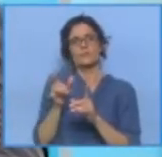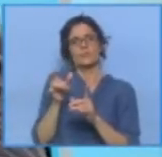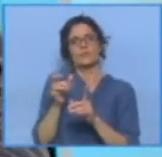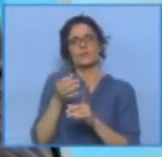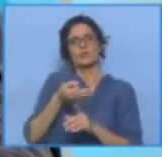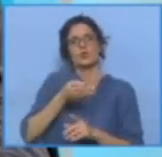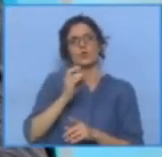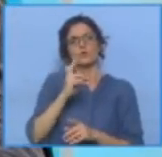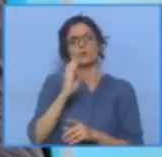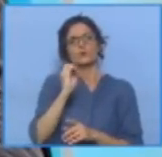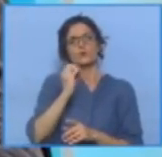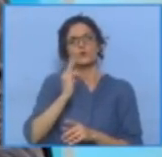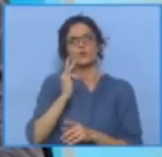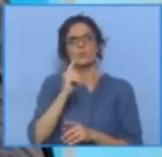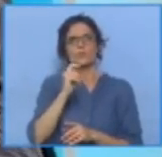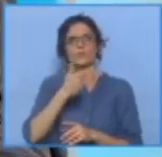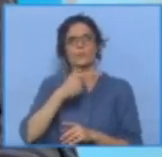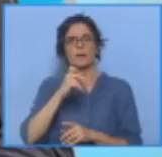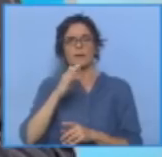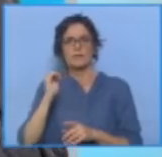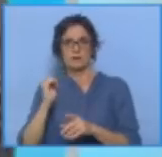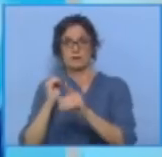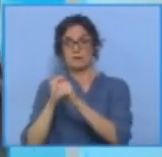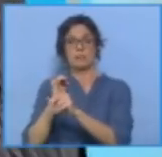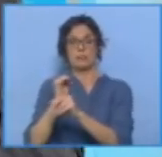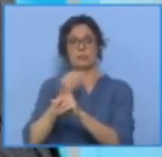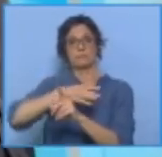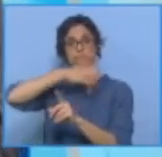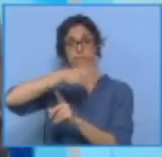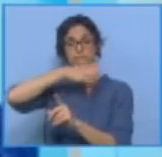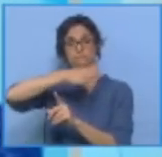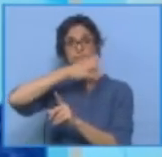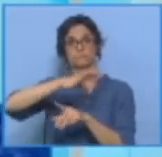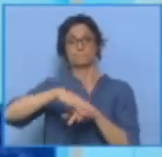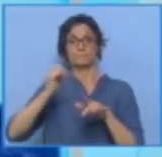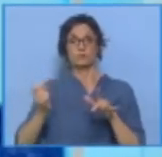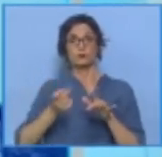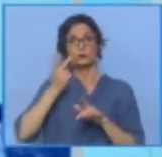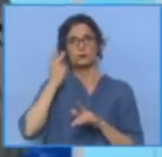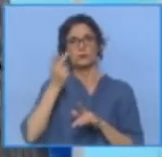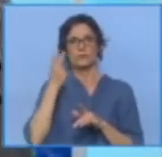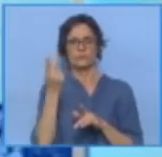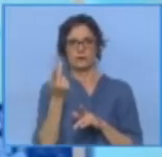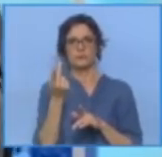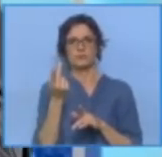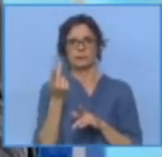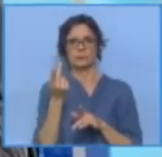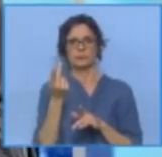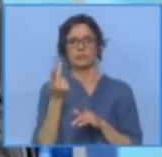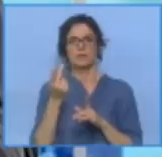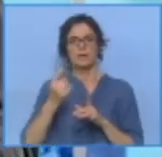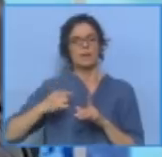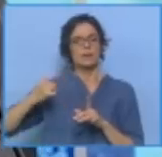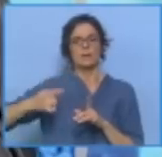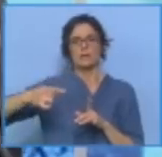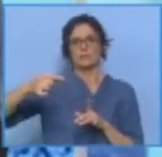profecias para o futuro, os livros dos profetas. Mas falam da existência e da realidade que se vai repetindo